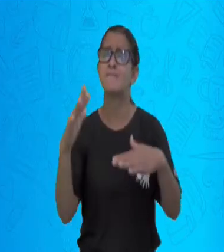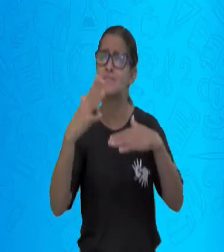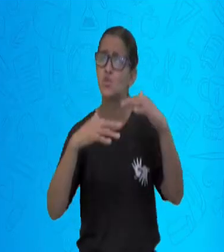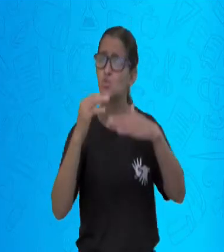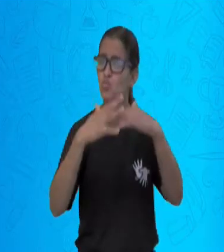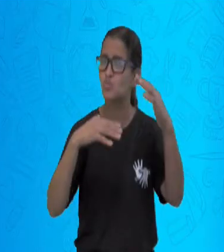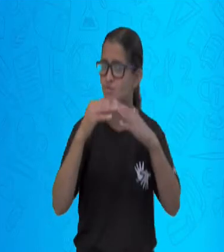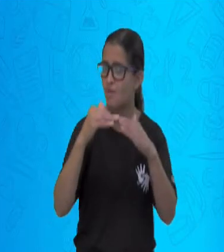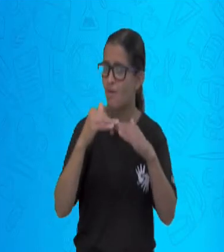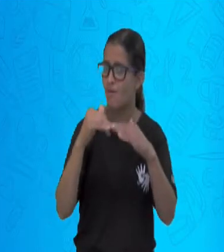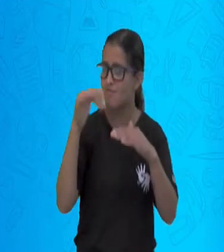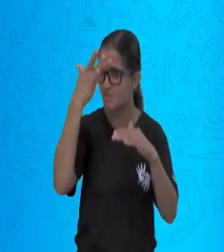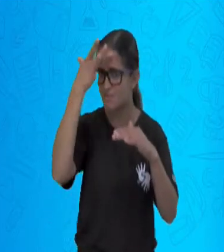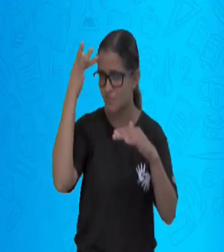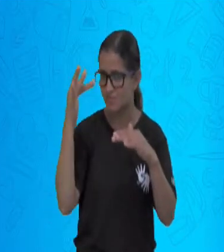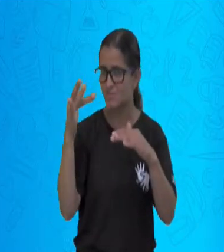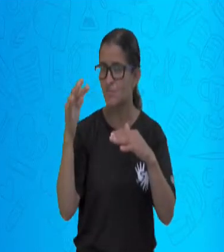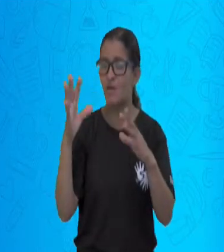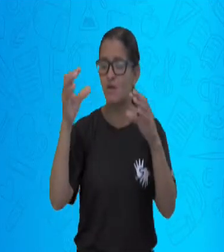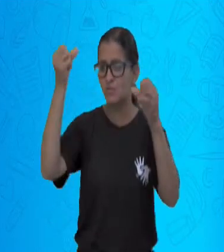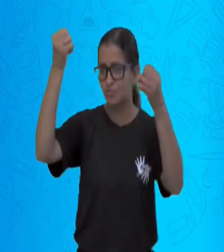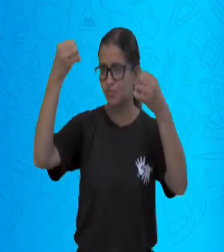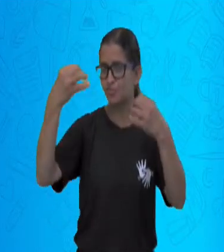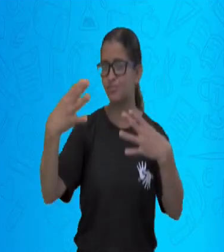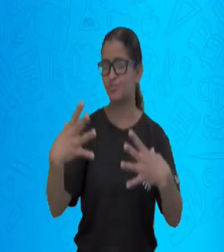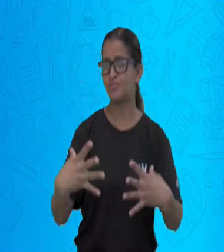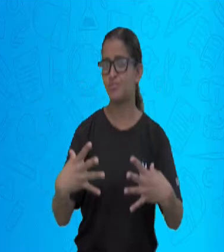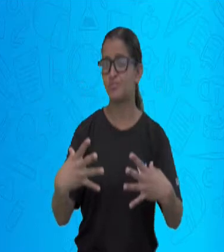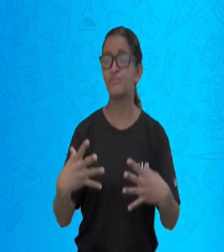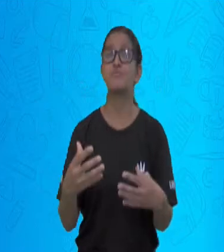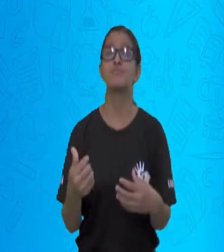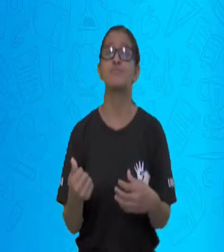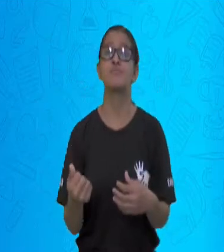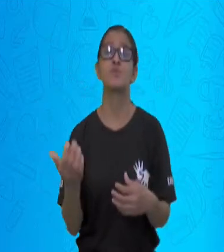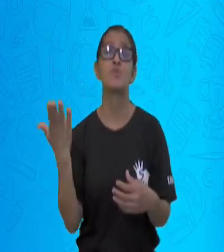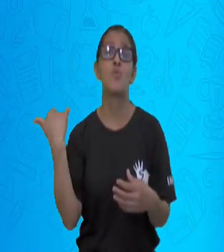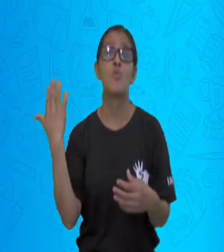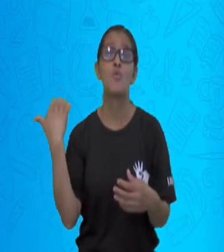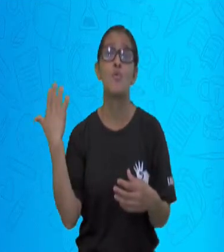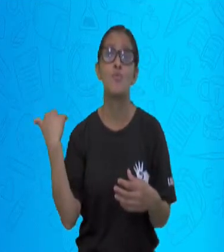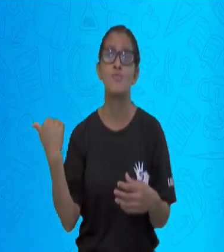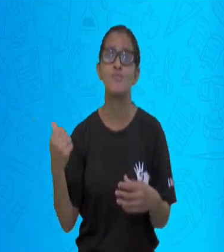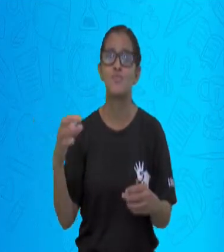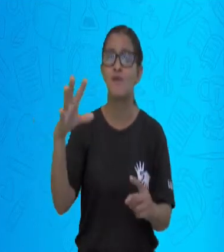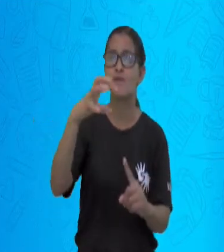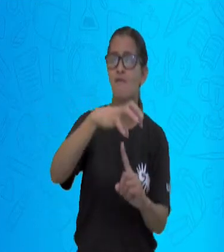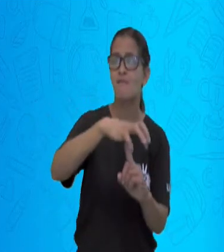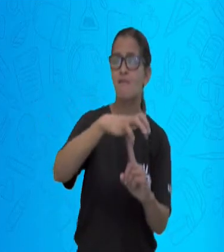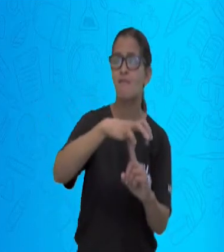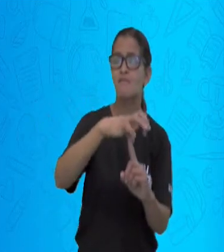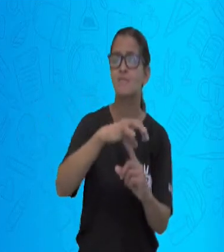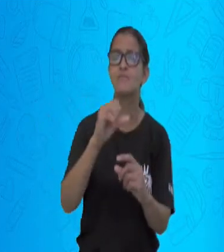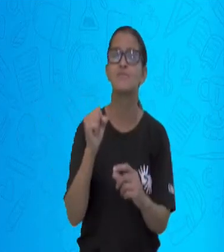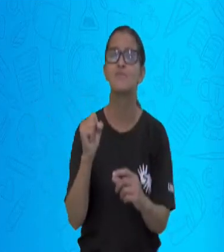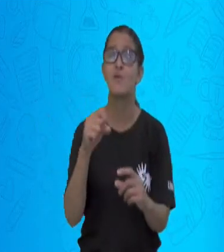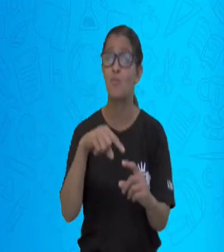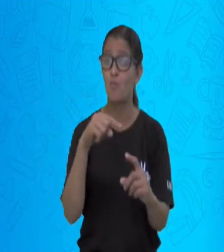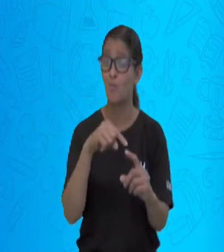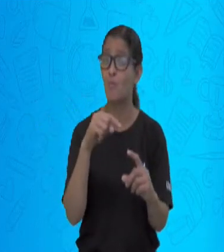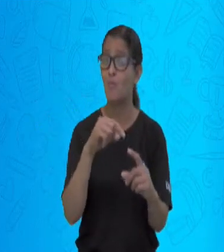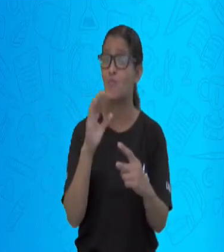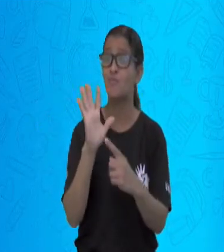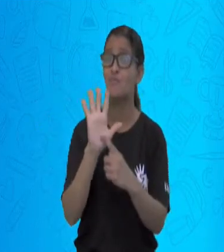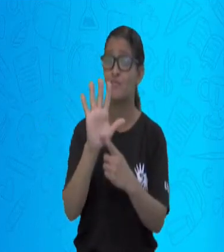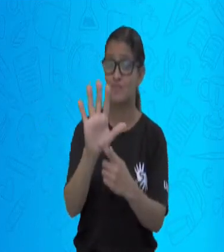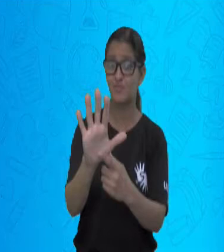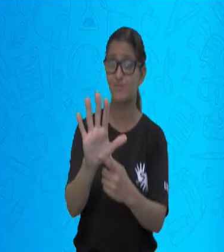que a cidade de Governador Valadares ela começa a surgir urbanamente através da Praça Serra Lima. Então, olha só como antigamente era a